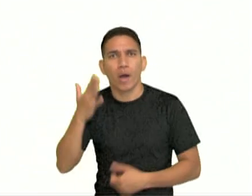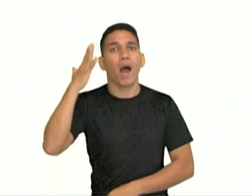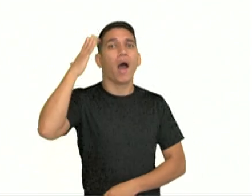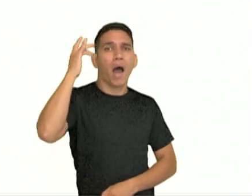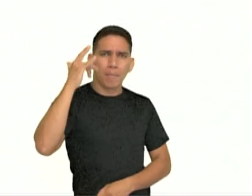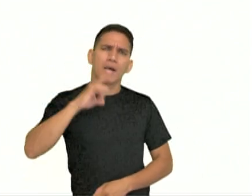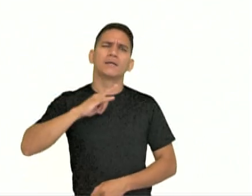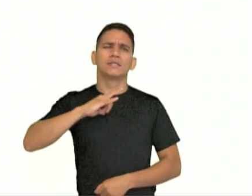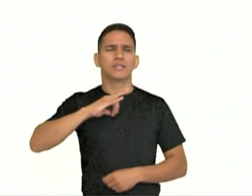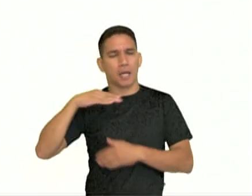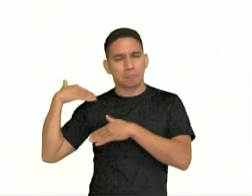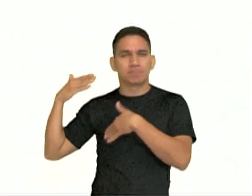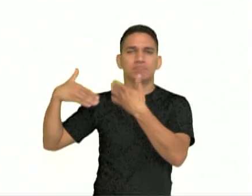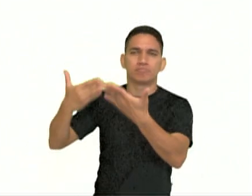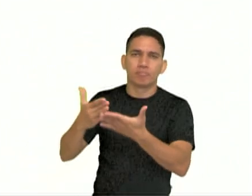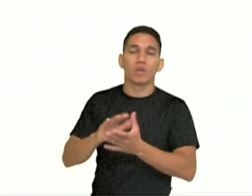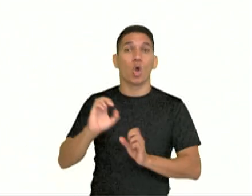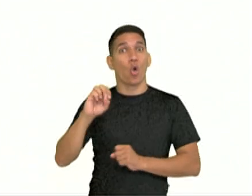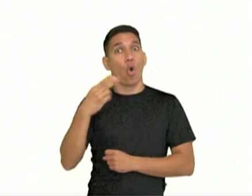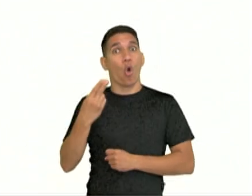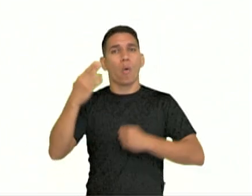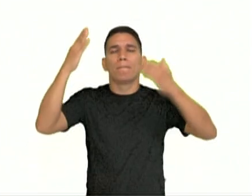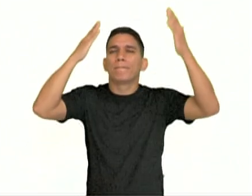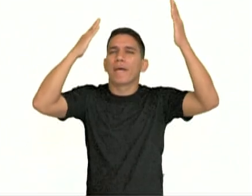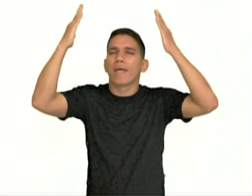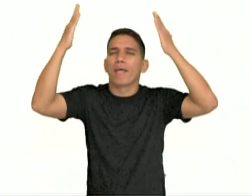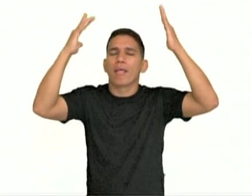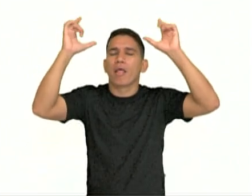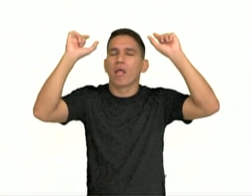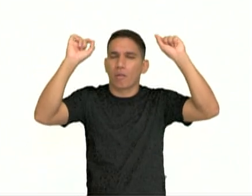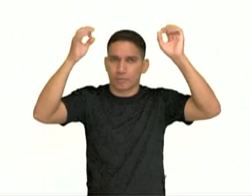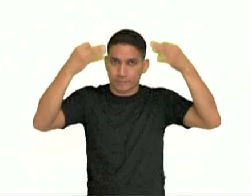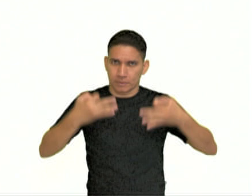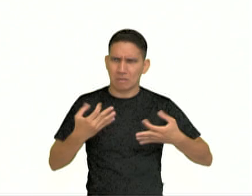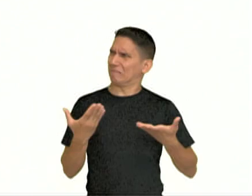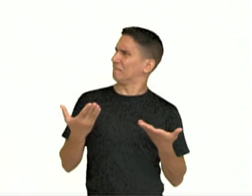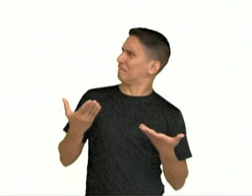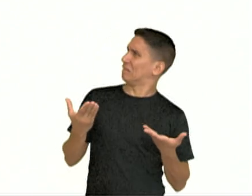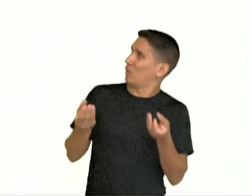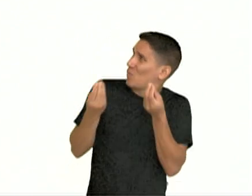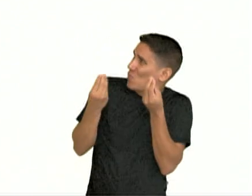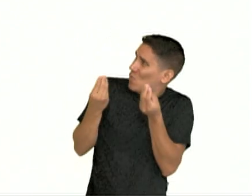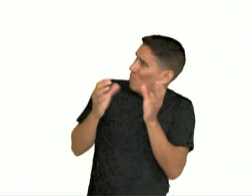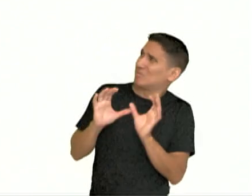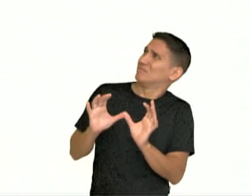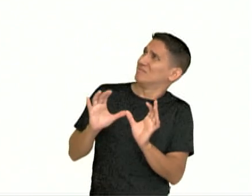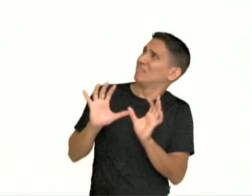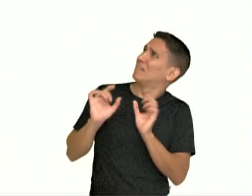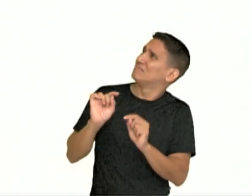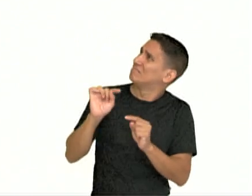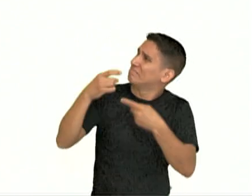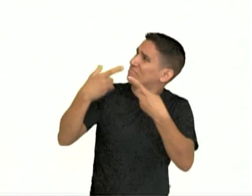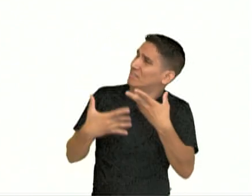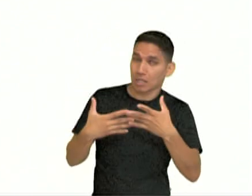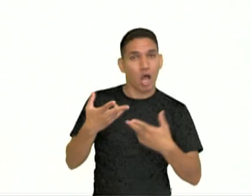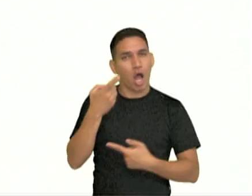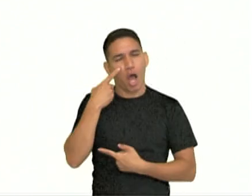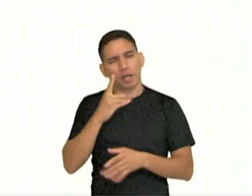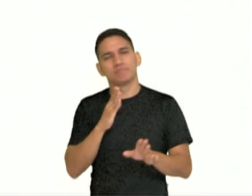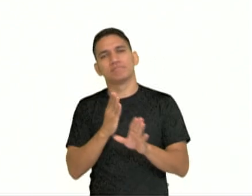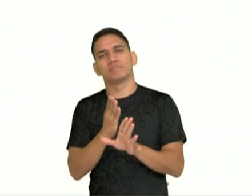essa passagem de tempo. Ou psicológico, certo? Mas como assim? O que é isso, professor? Vamos descobrir